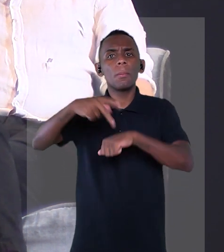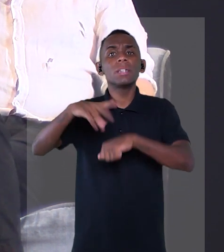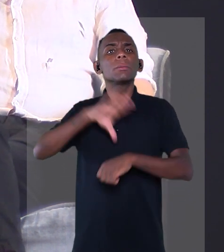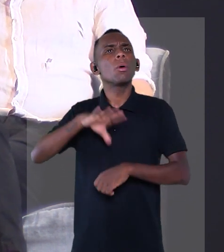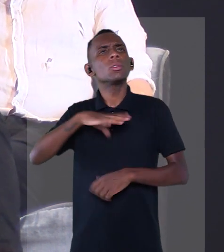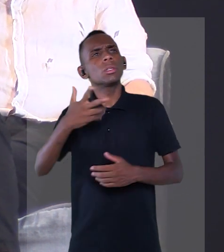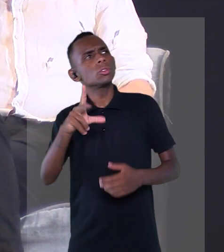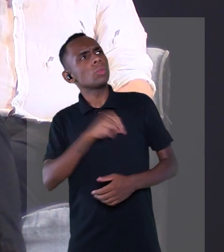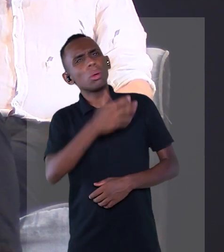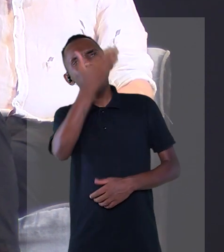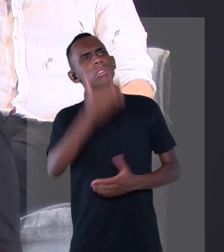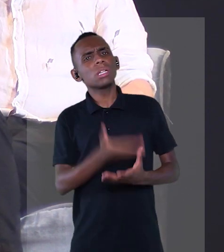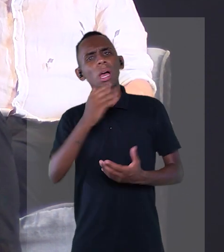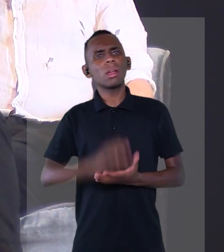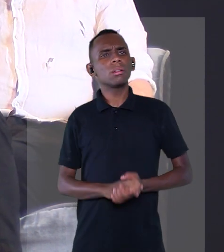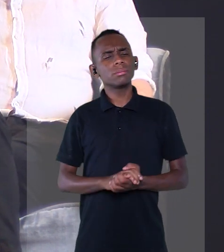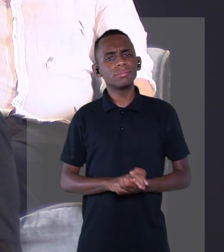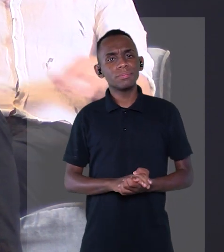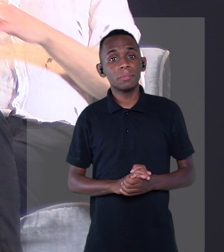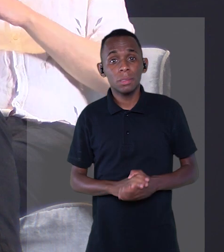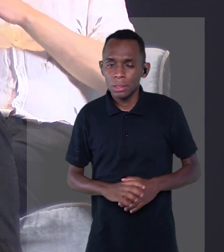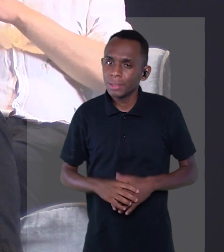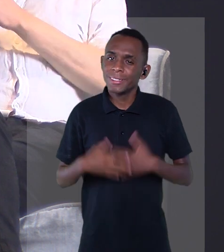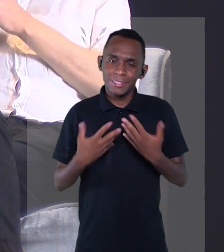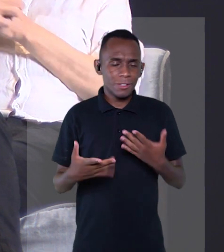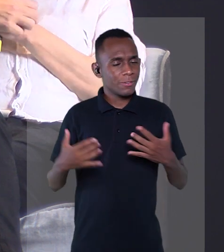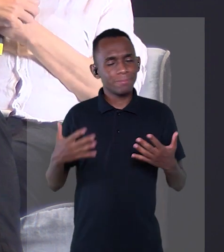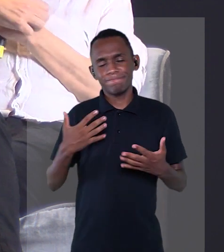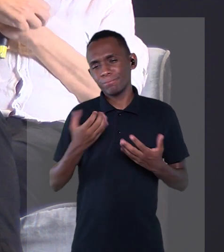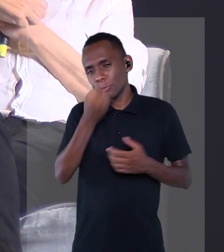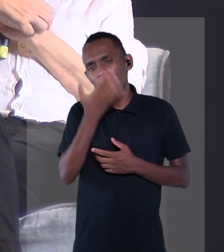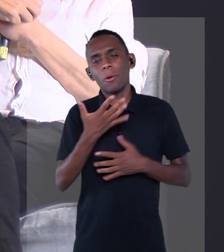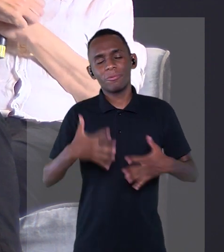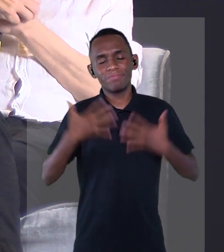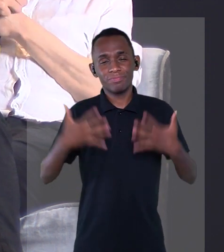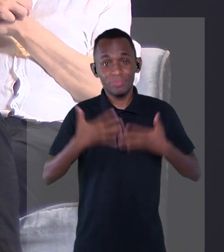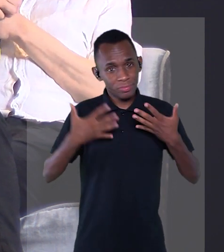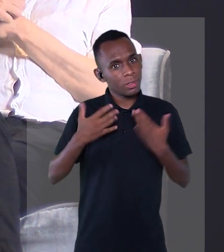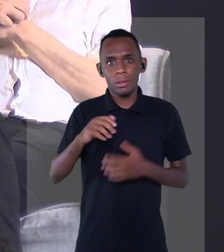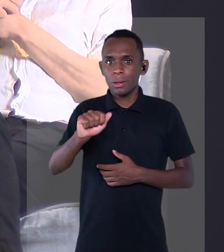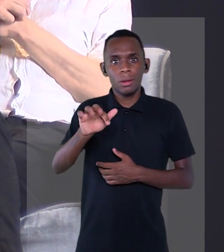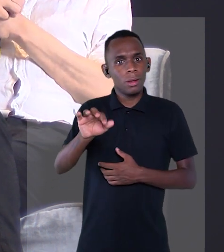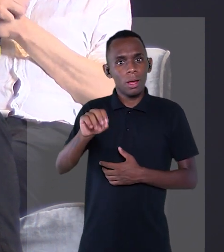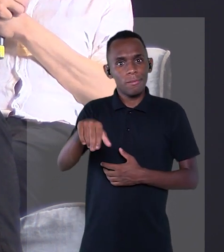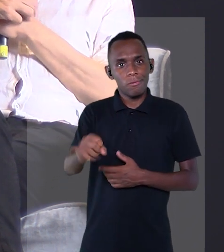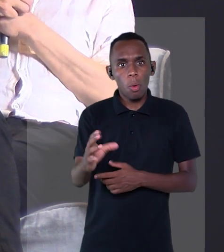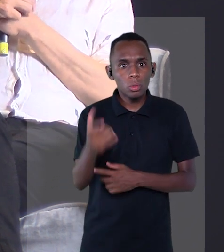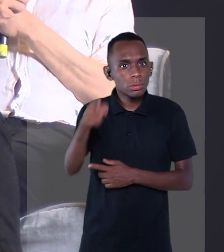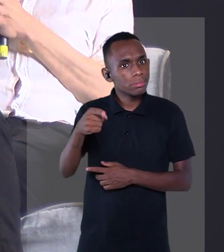cara imitando a gente? Mas foi muito divertido. E assim, só o Afonso mesmo, né,